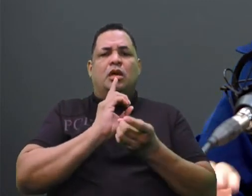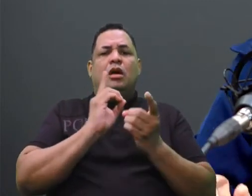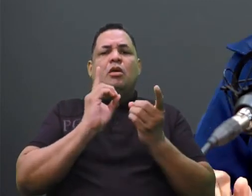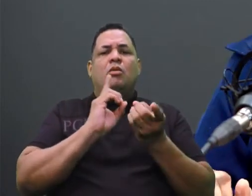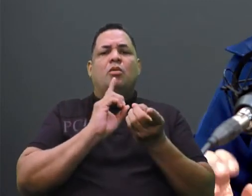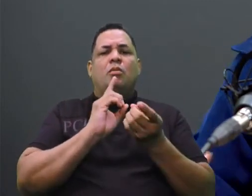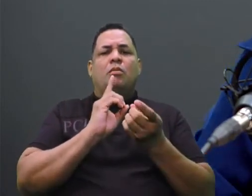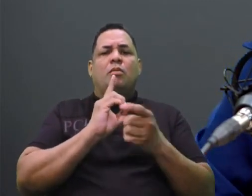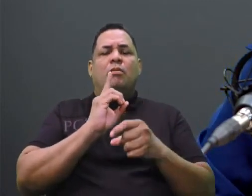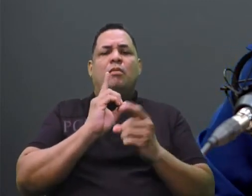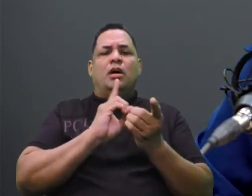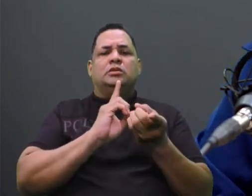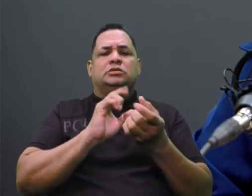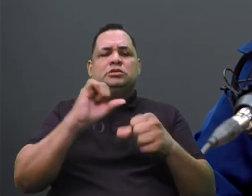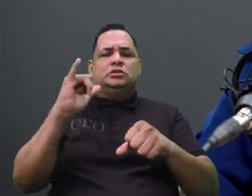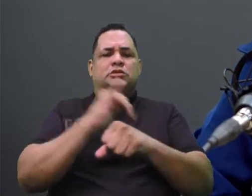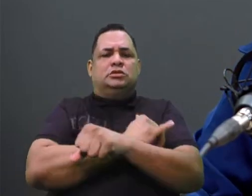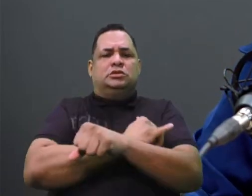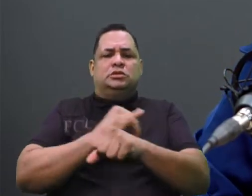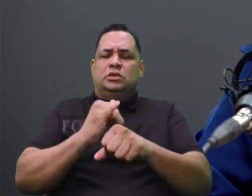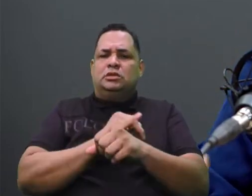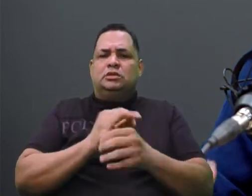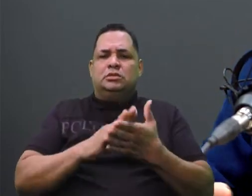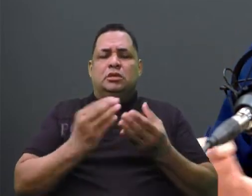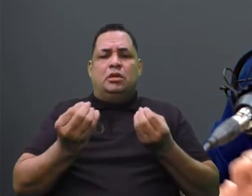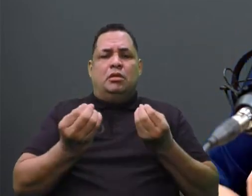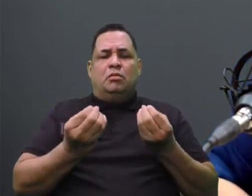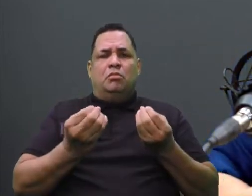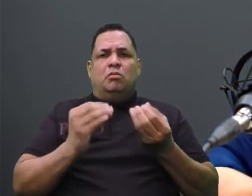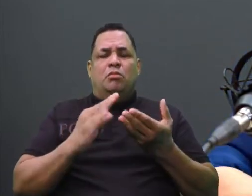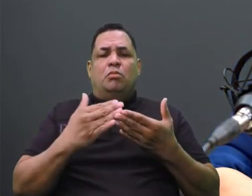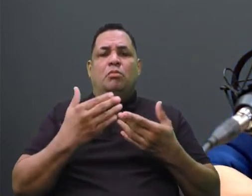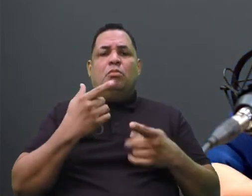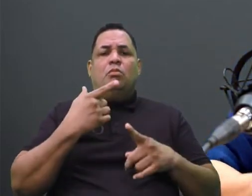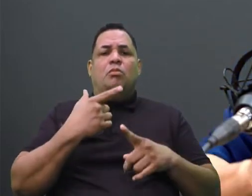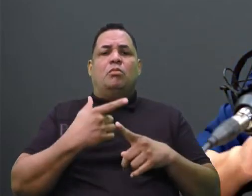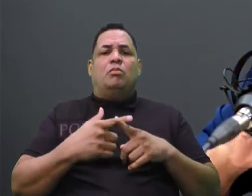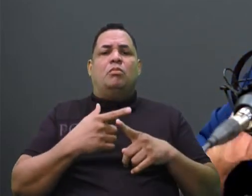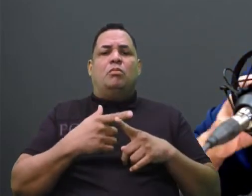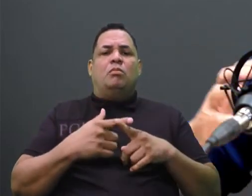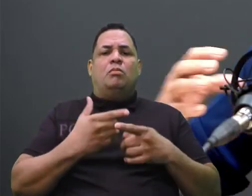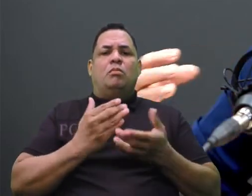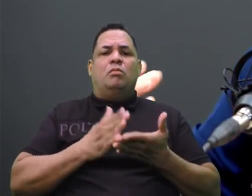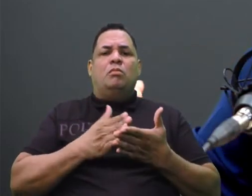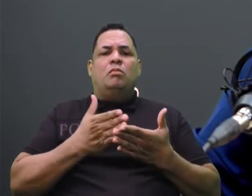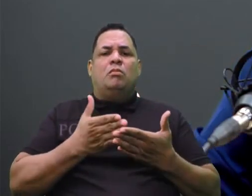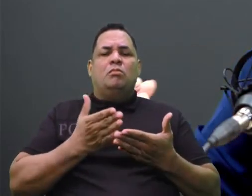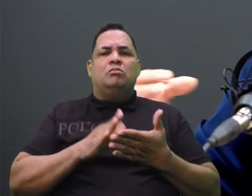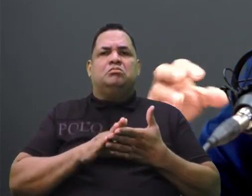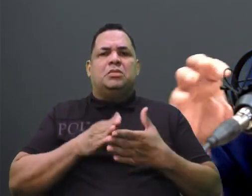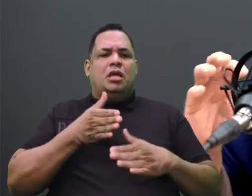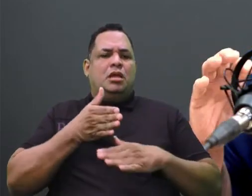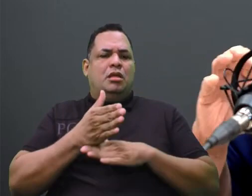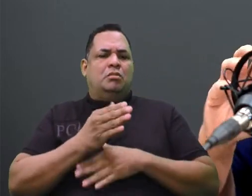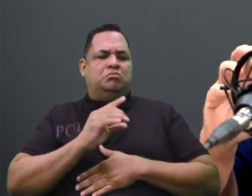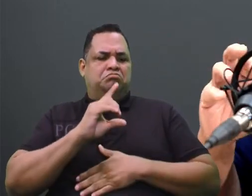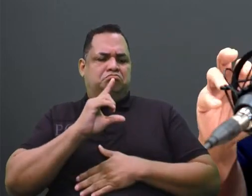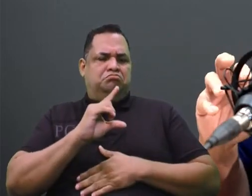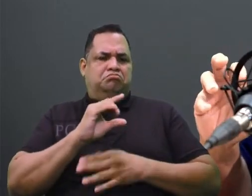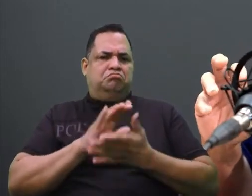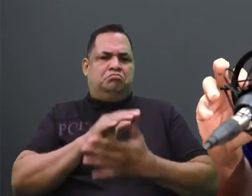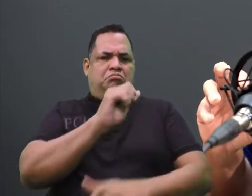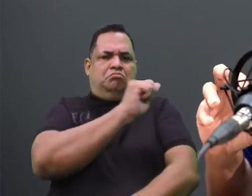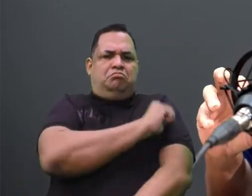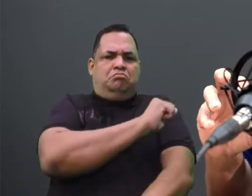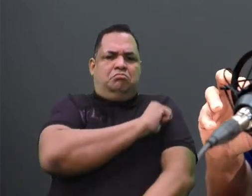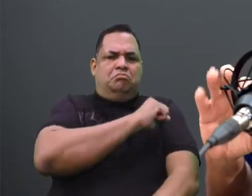didática, uma estratégia muito interessante, porque quem adentrava eram poucos alunos. Então,